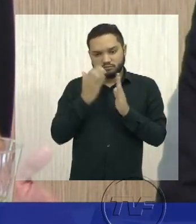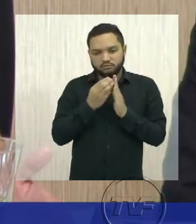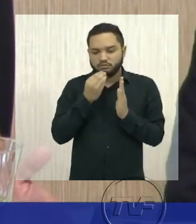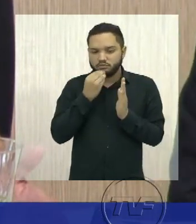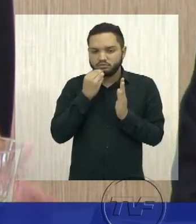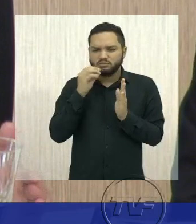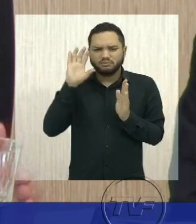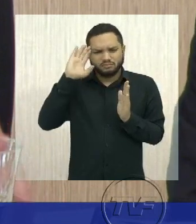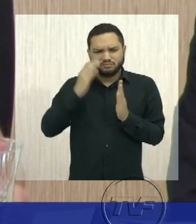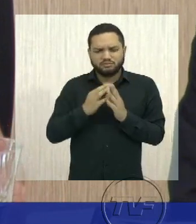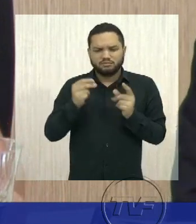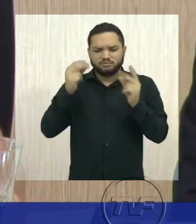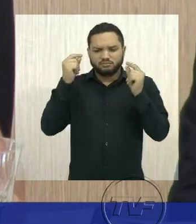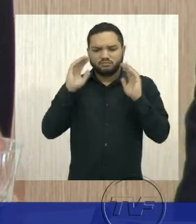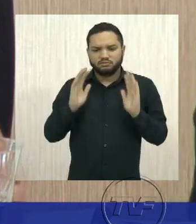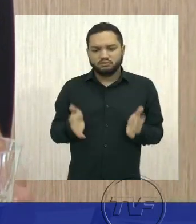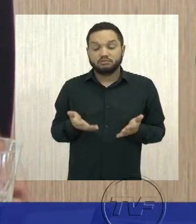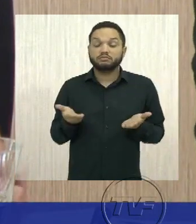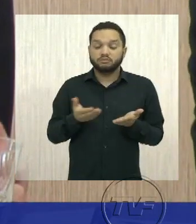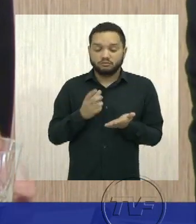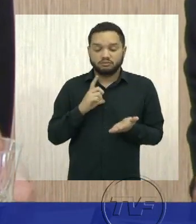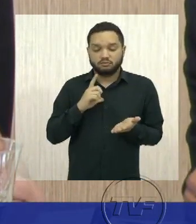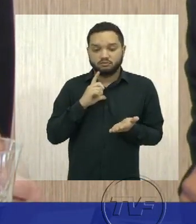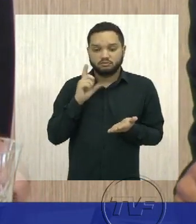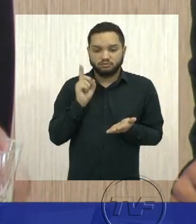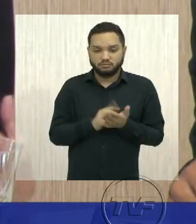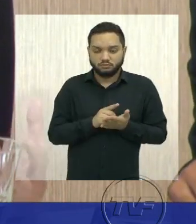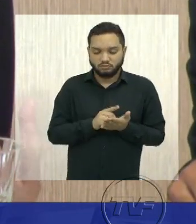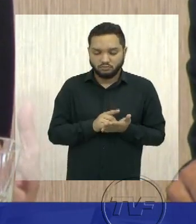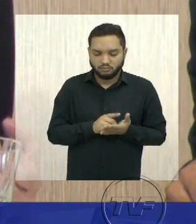sendo cumprida, mas que agora, com essa